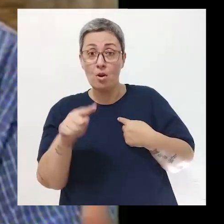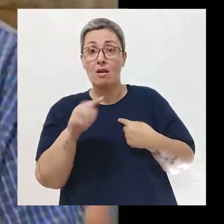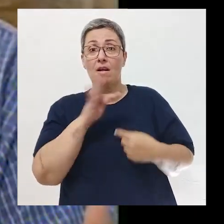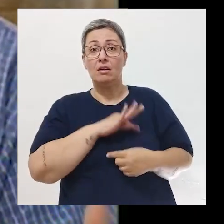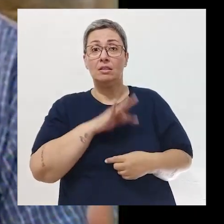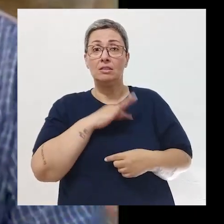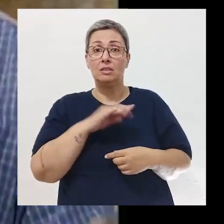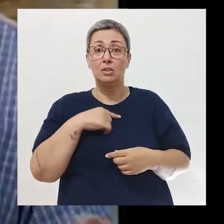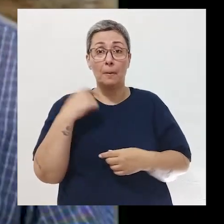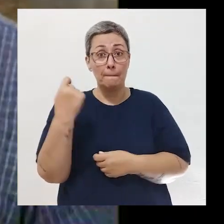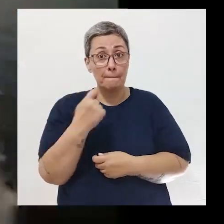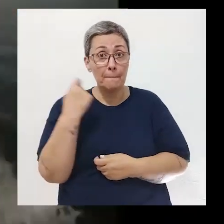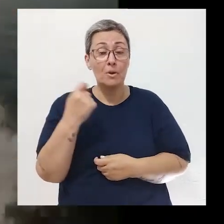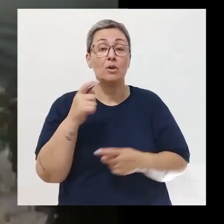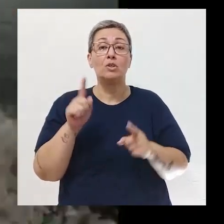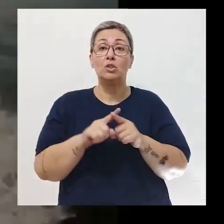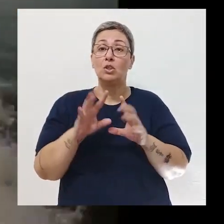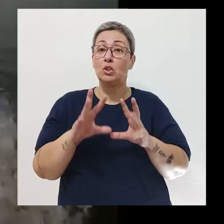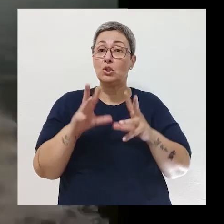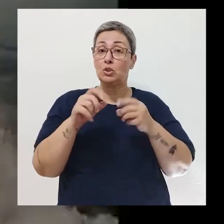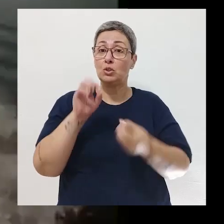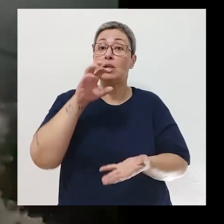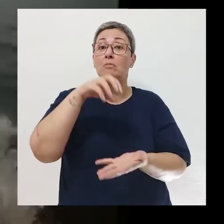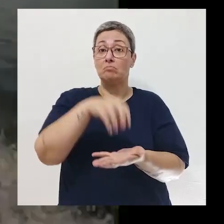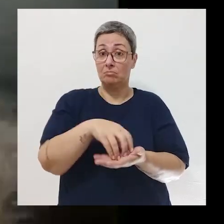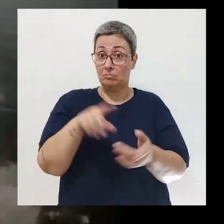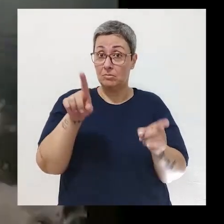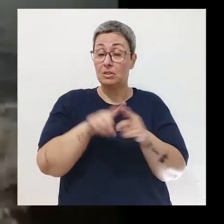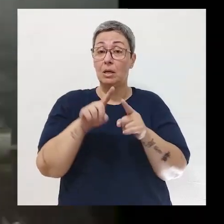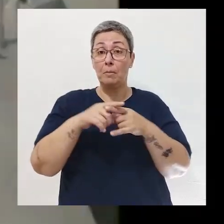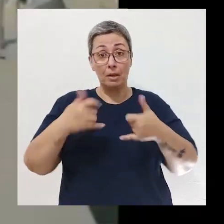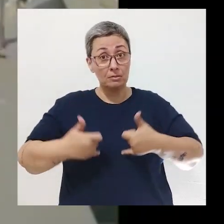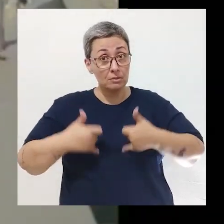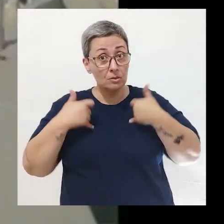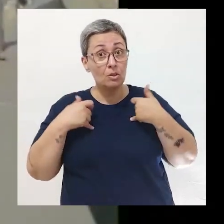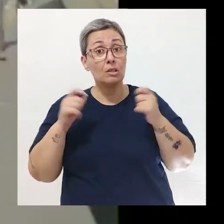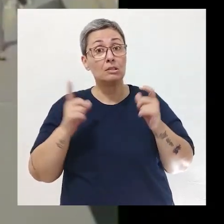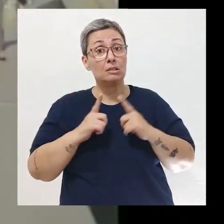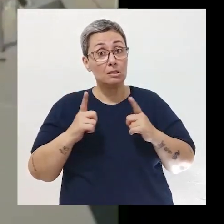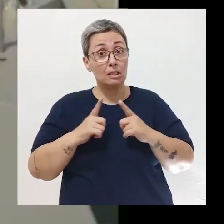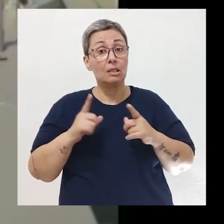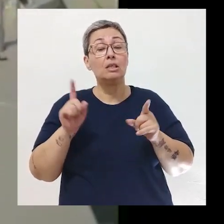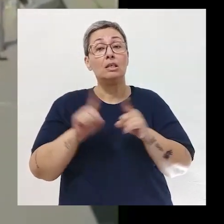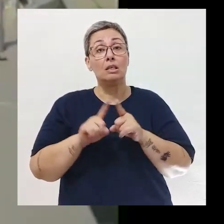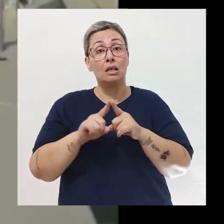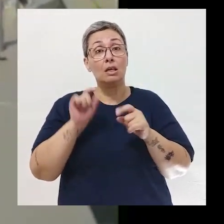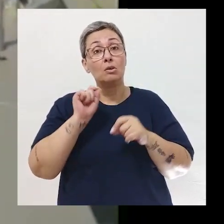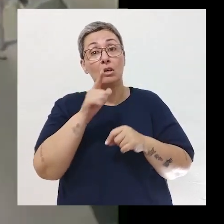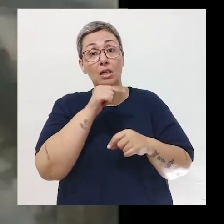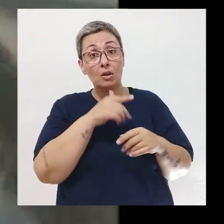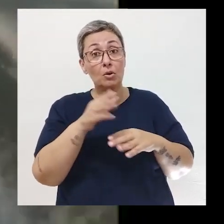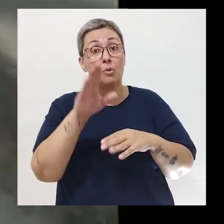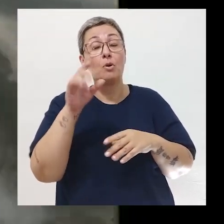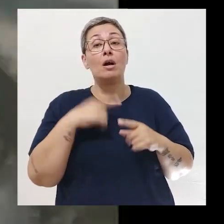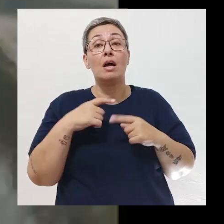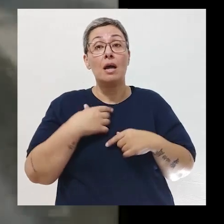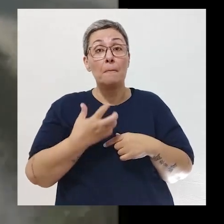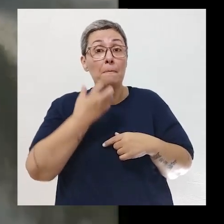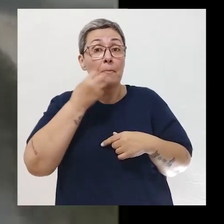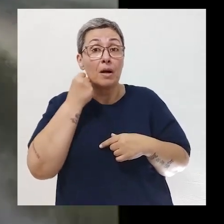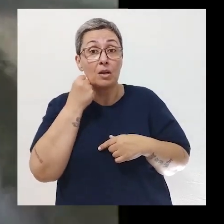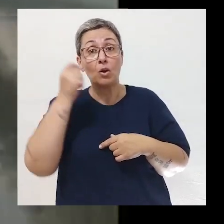rio Tietê, nós paulistanos, principalmente da capital, olhar com orgulho. É um rio que, além de ser nosso